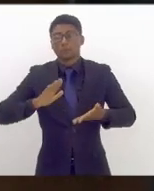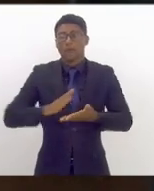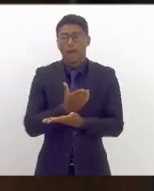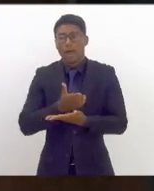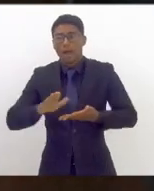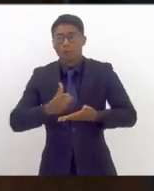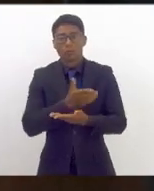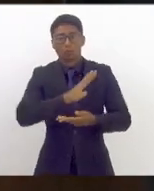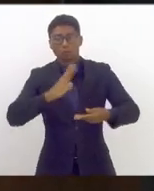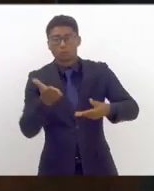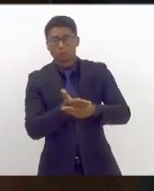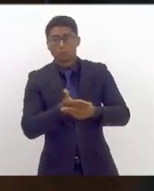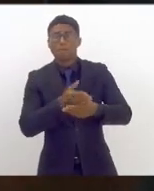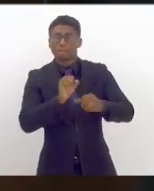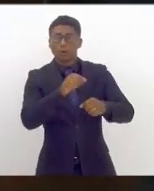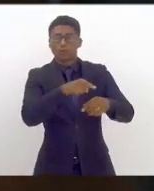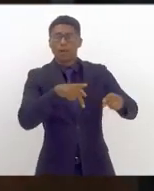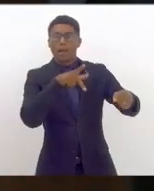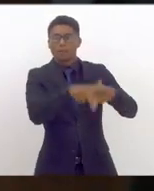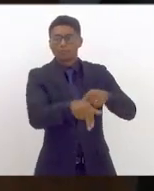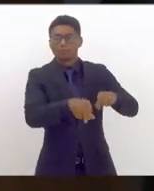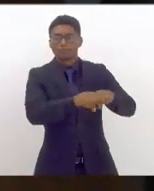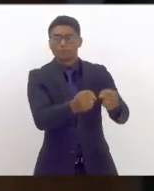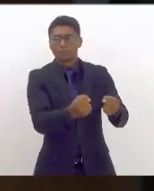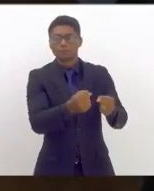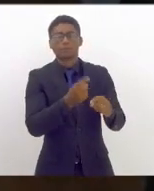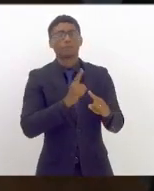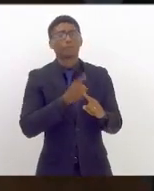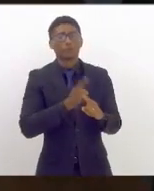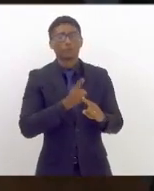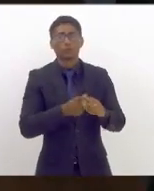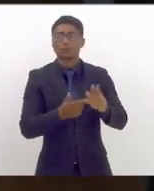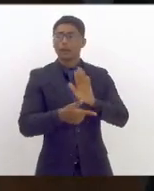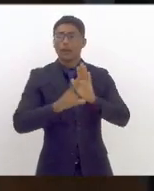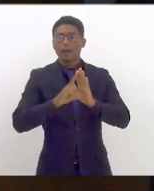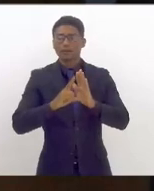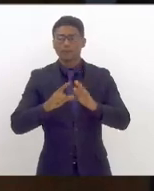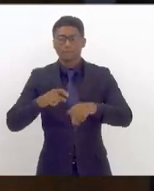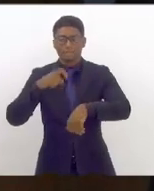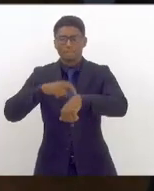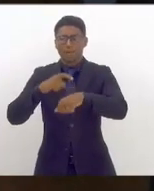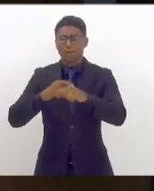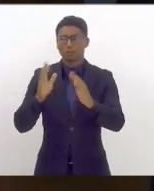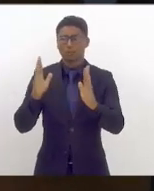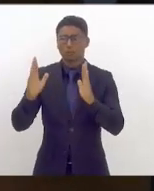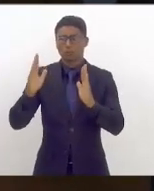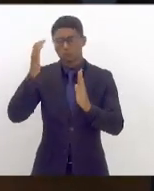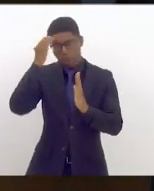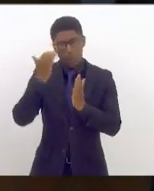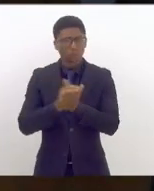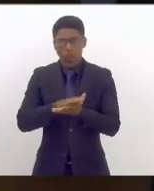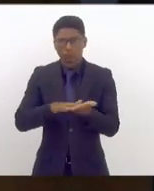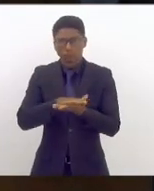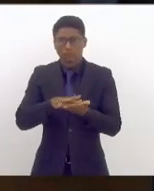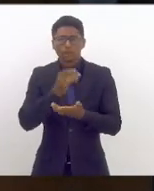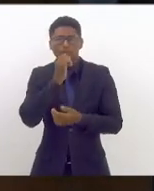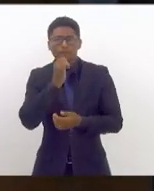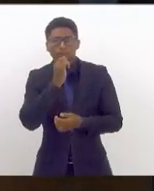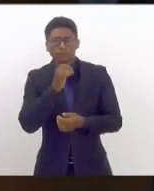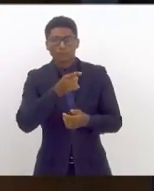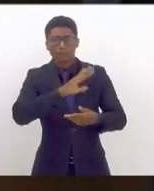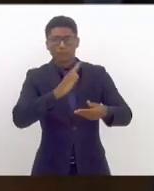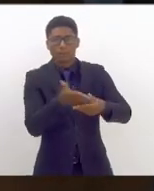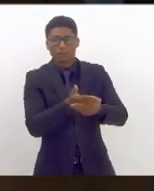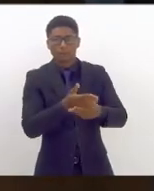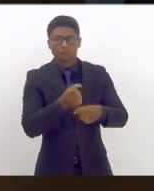interrompidos porque não havia se observancia do prazo um processo que já está lá dois anos e faltariam três